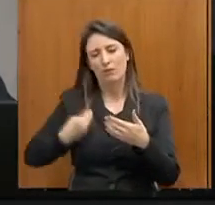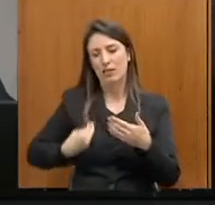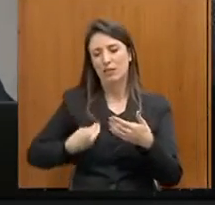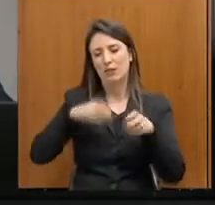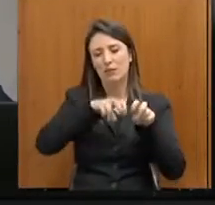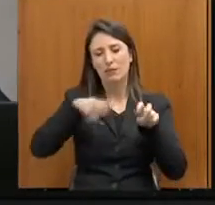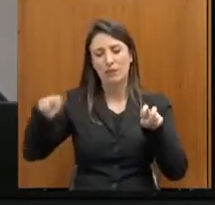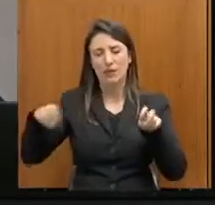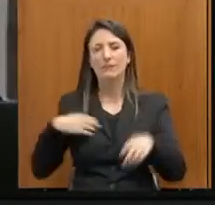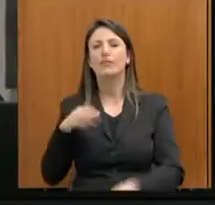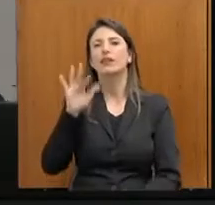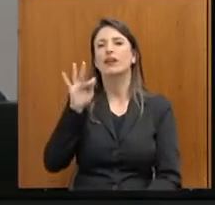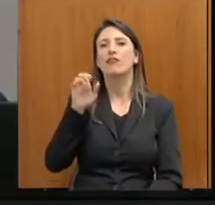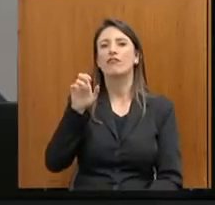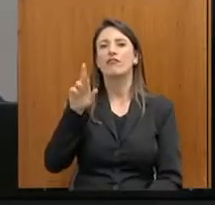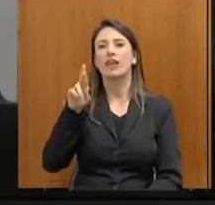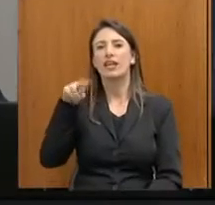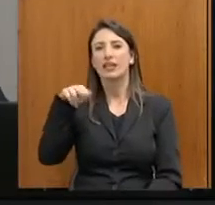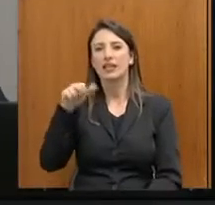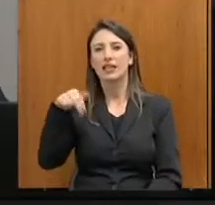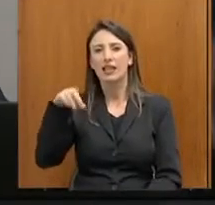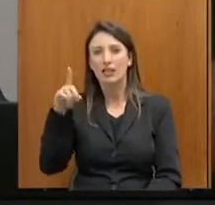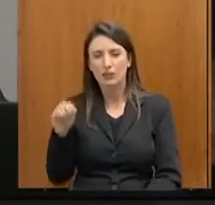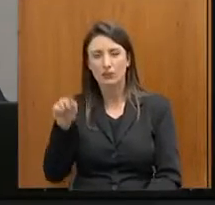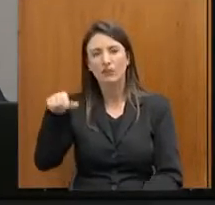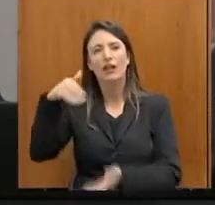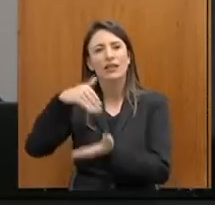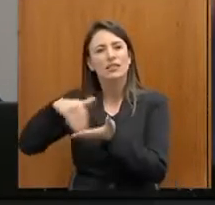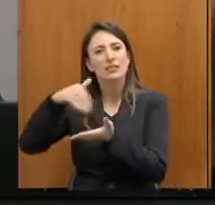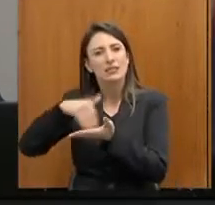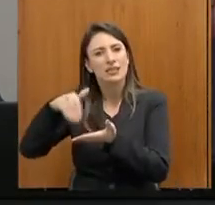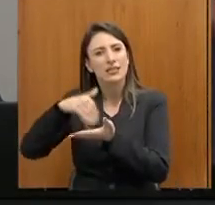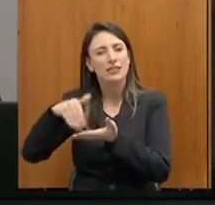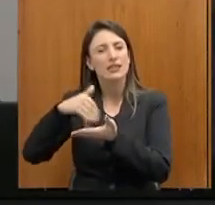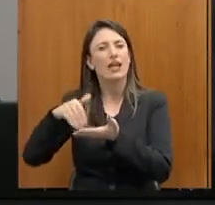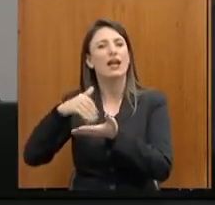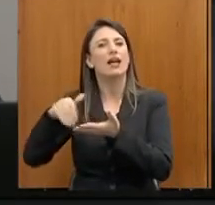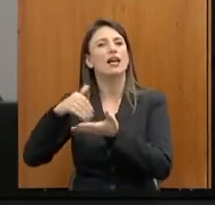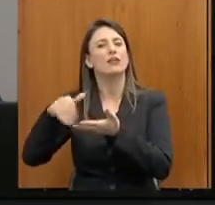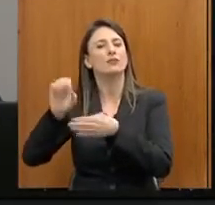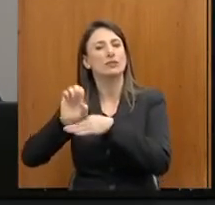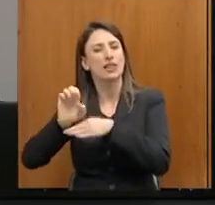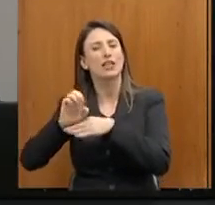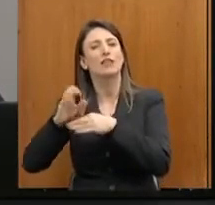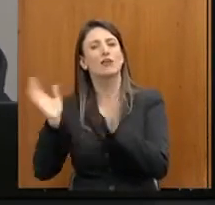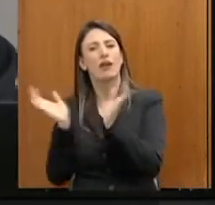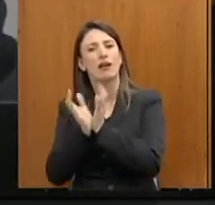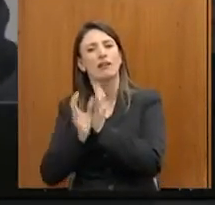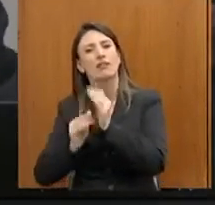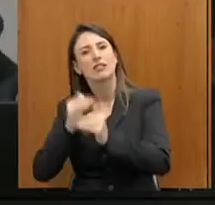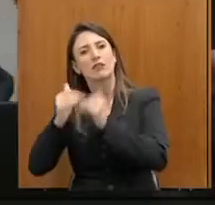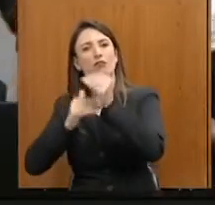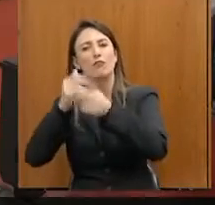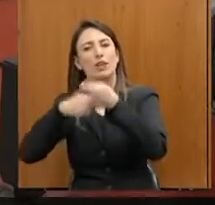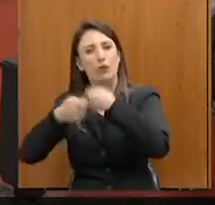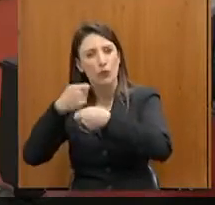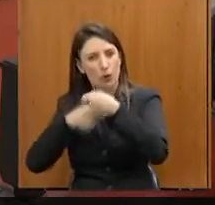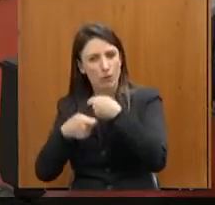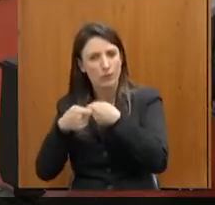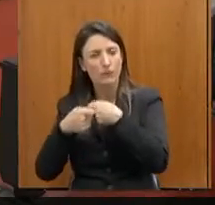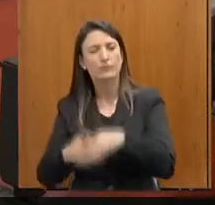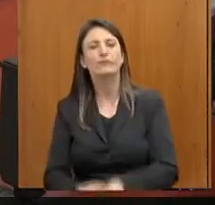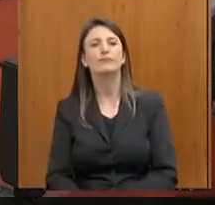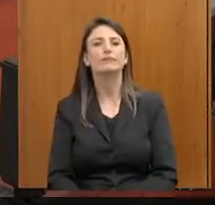Fernando passar grude Avelar secretário de desenvolvimento do estado de desenvolvimento econômico Oi